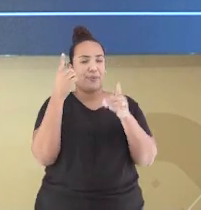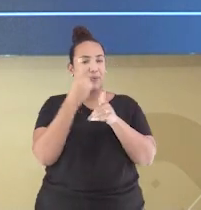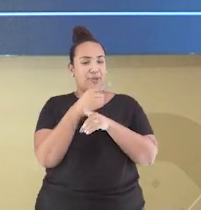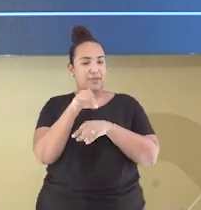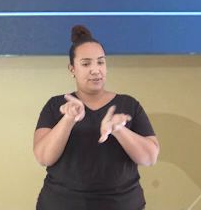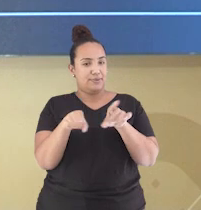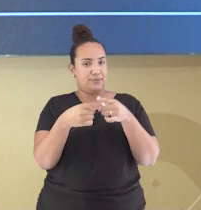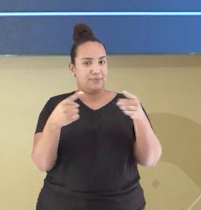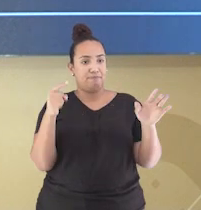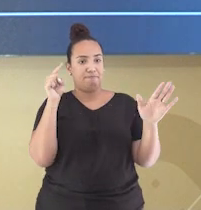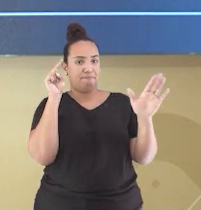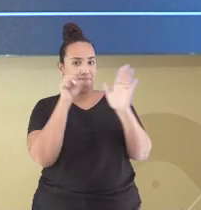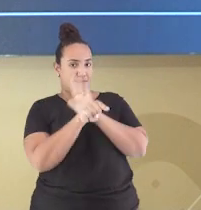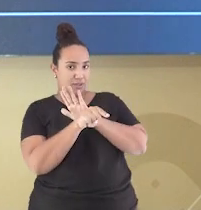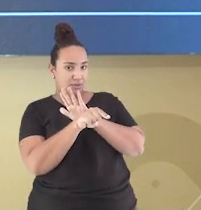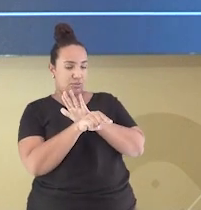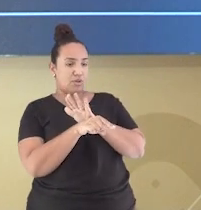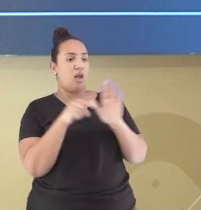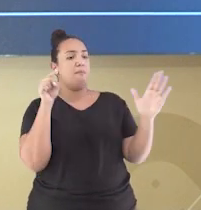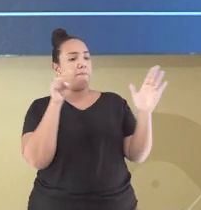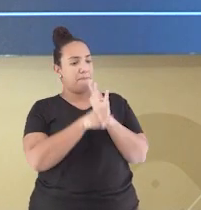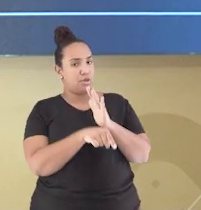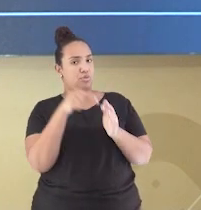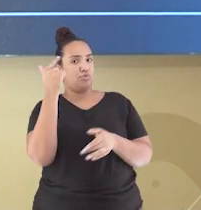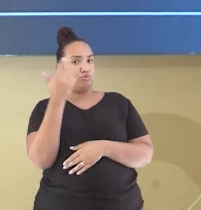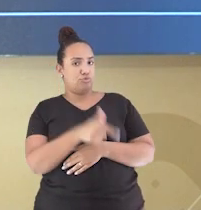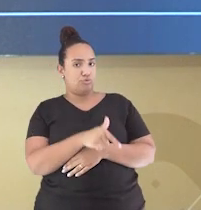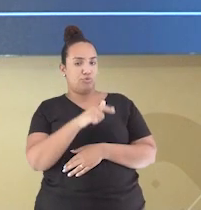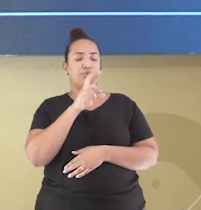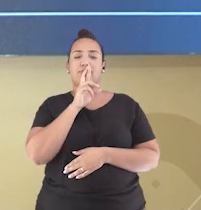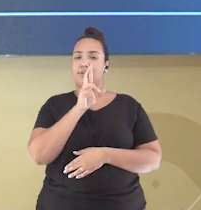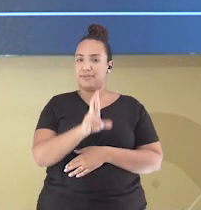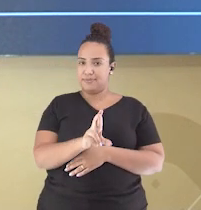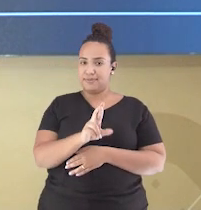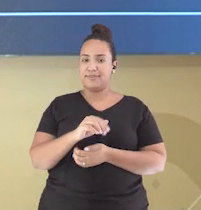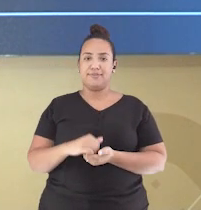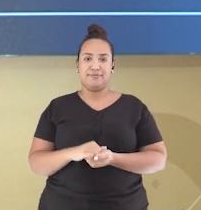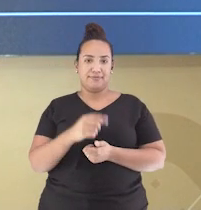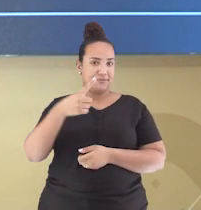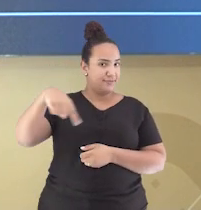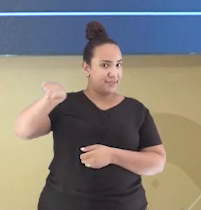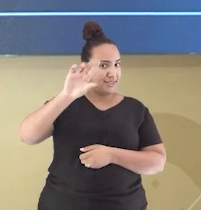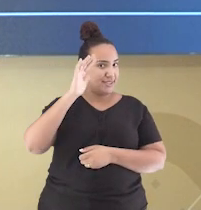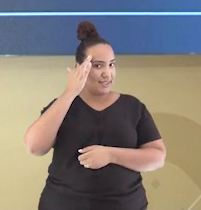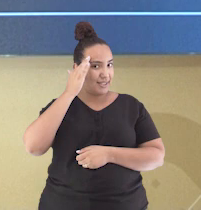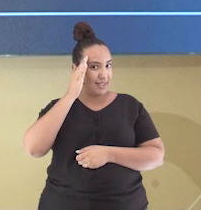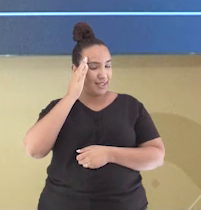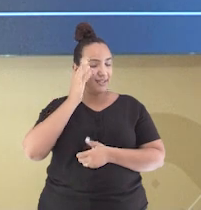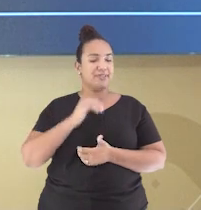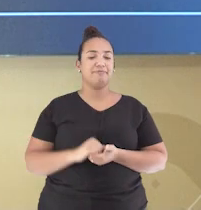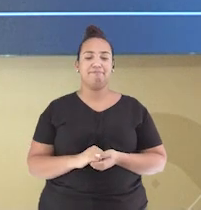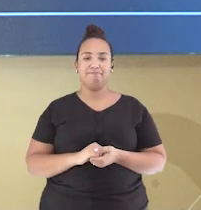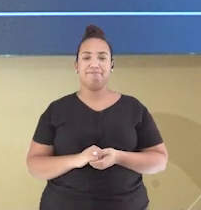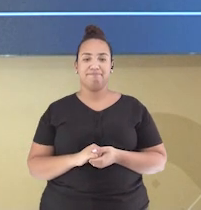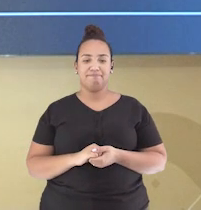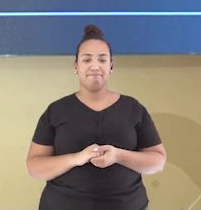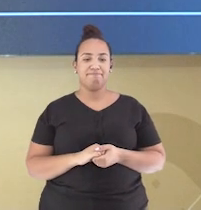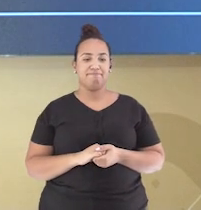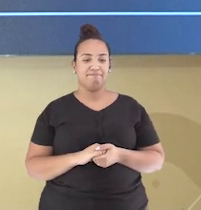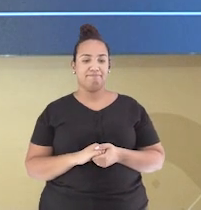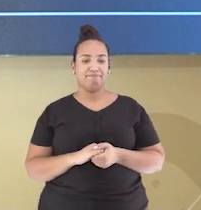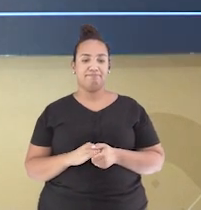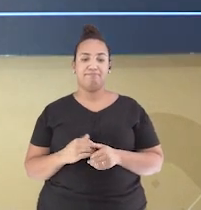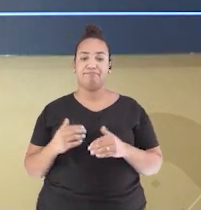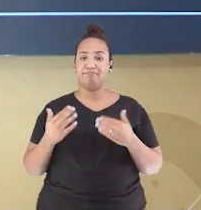blues. Pergunta, reforço da pergunta e resposta. Vocês compreenderam? Bom,